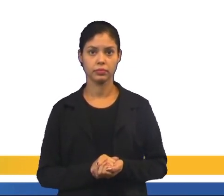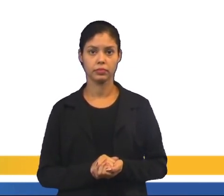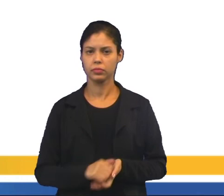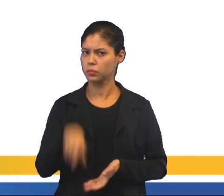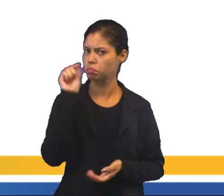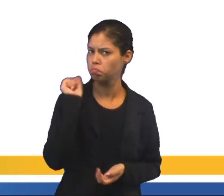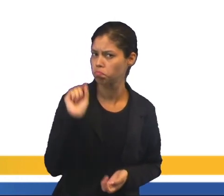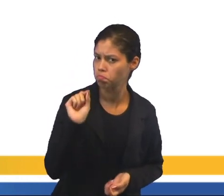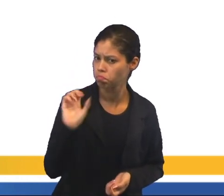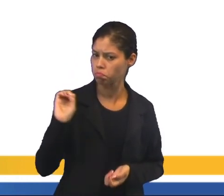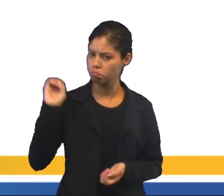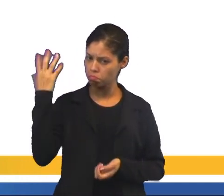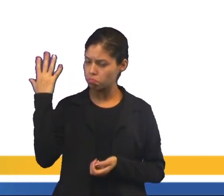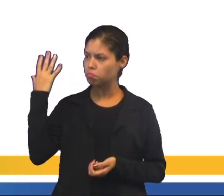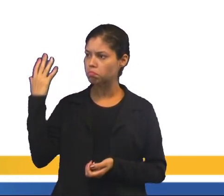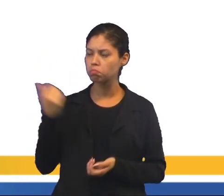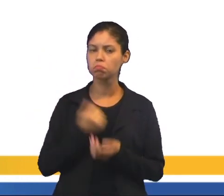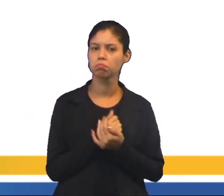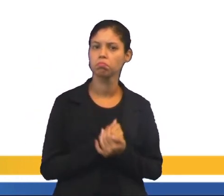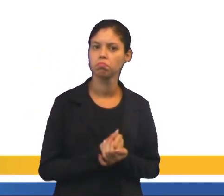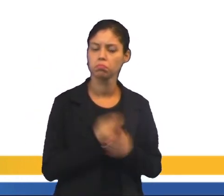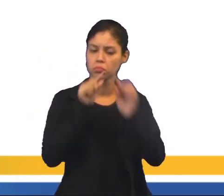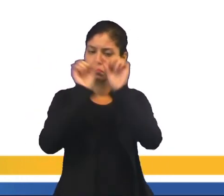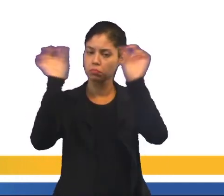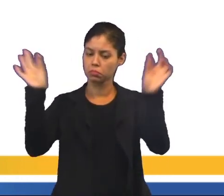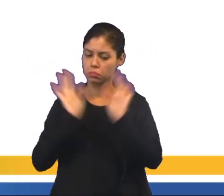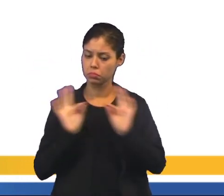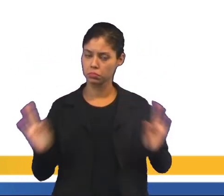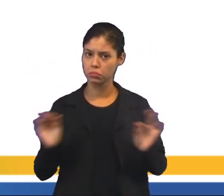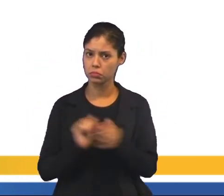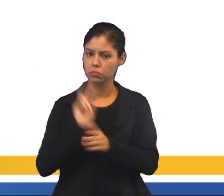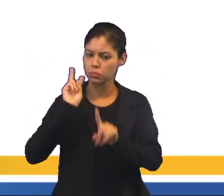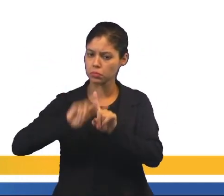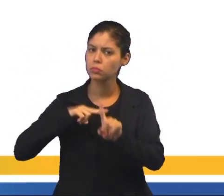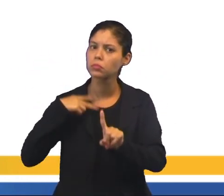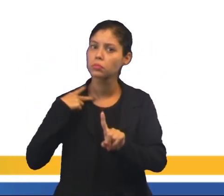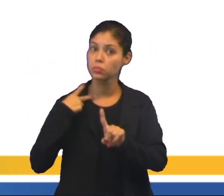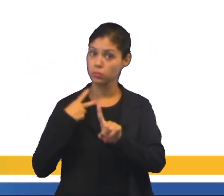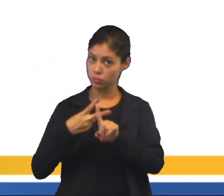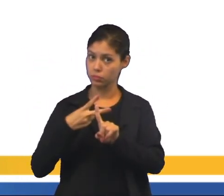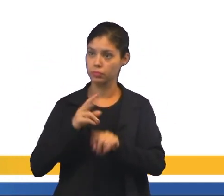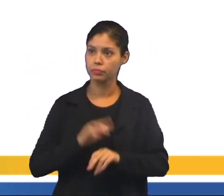O que acontecerá com o perímetro desse retângulo se duplicarmos